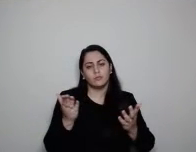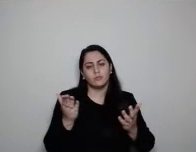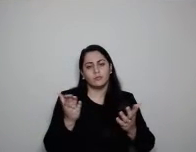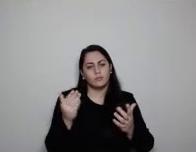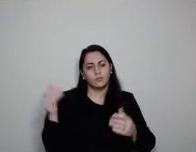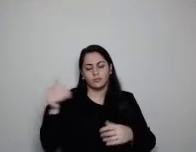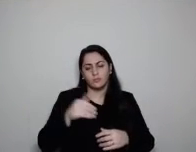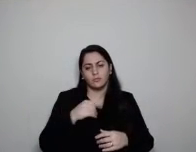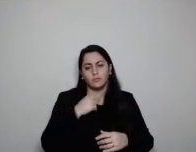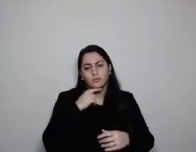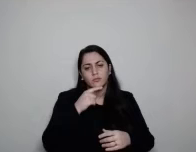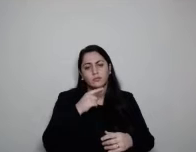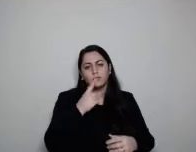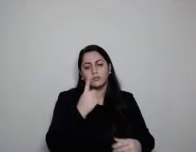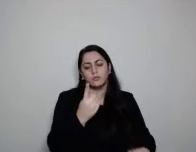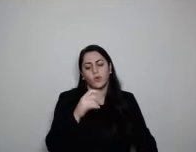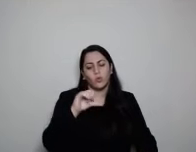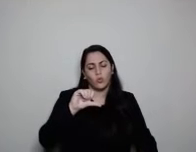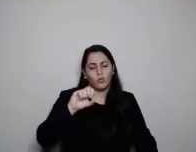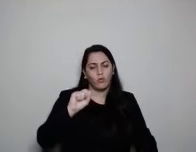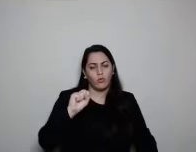apelação